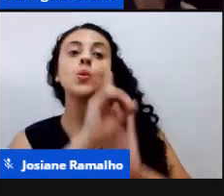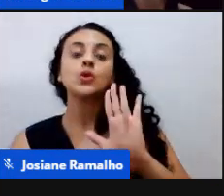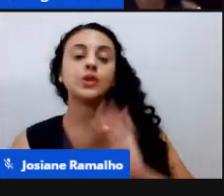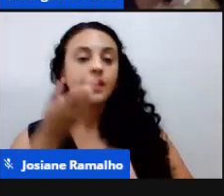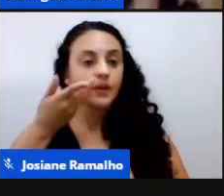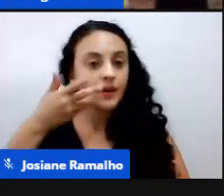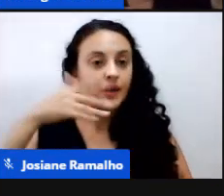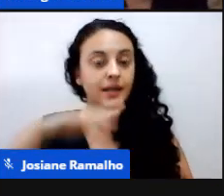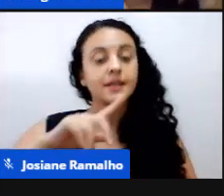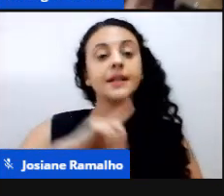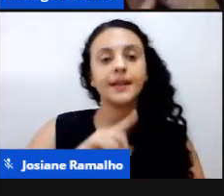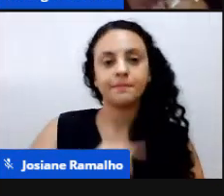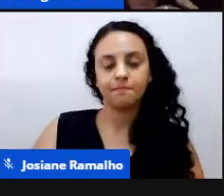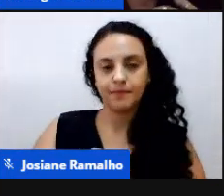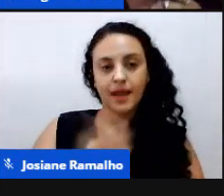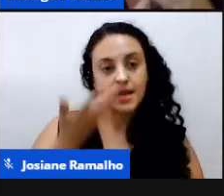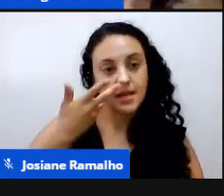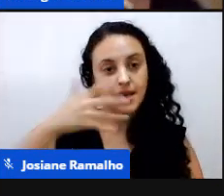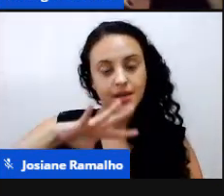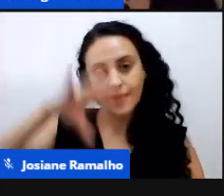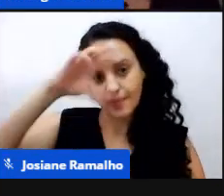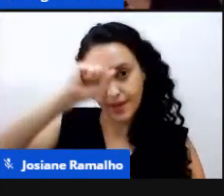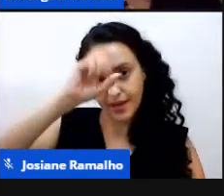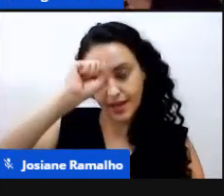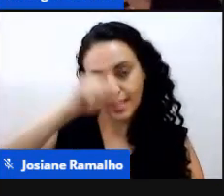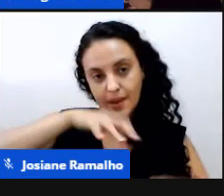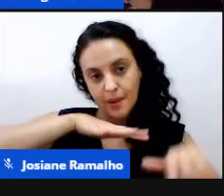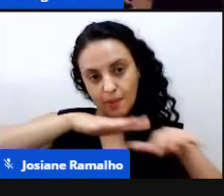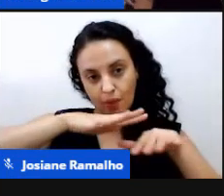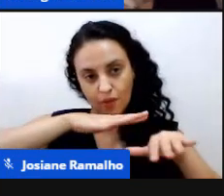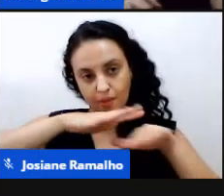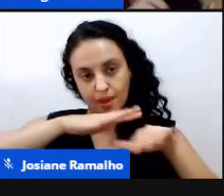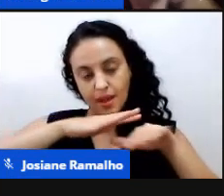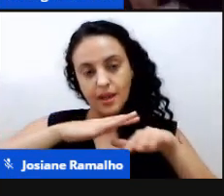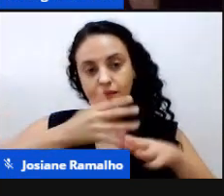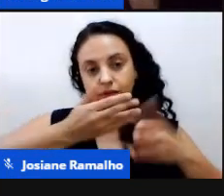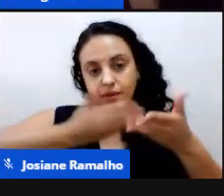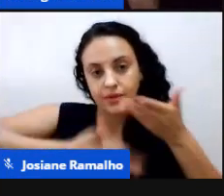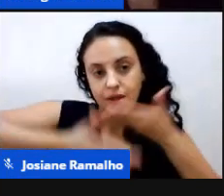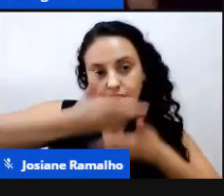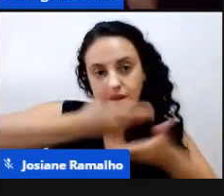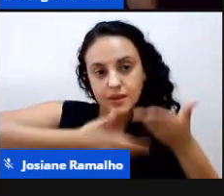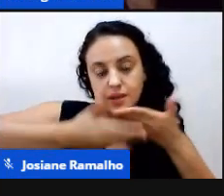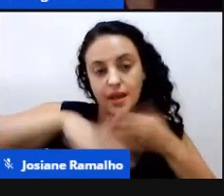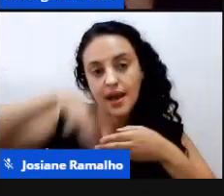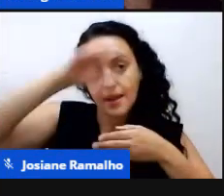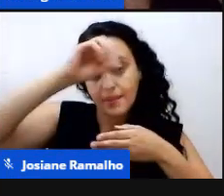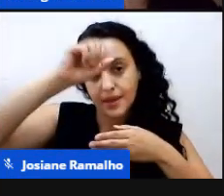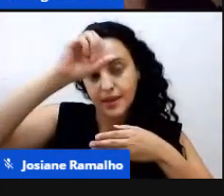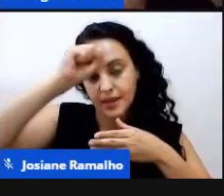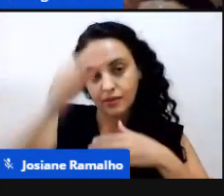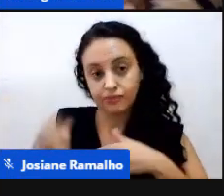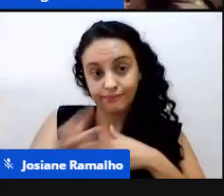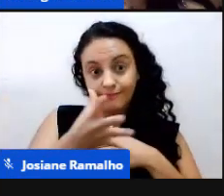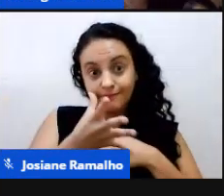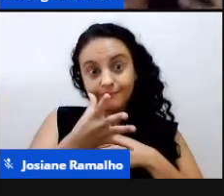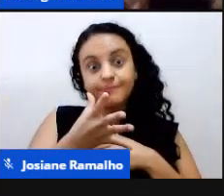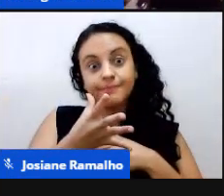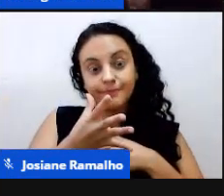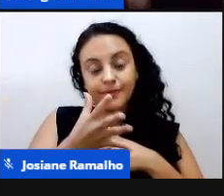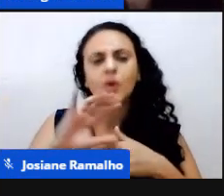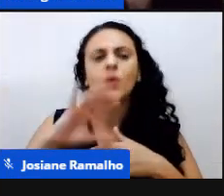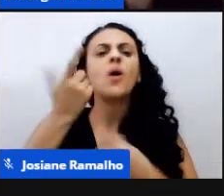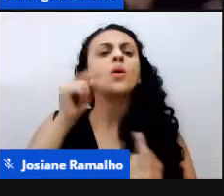aprender movimentos, dela conviver, dela aprender novas coisas. E qual o